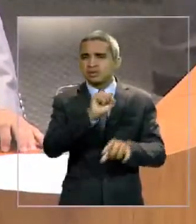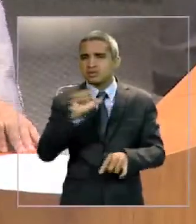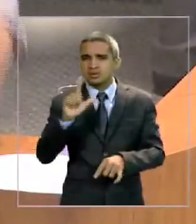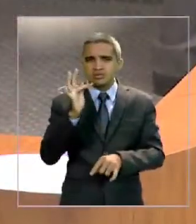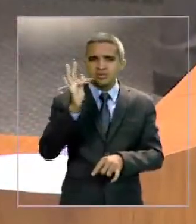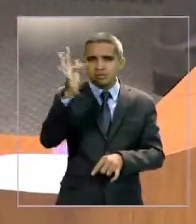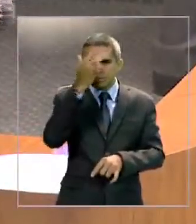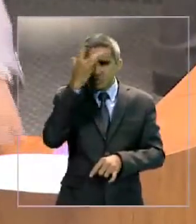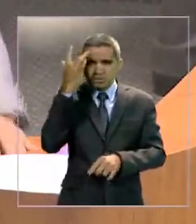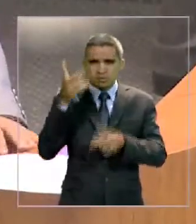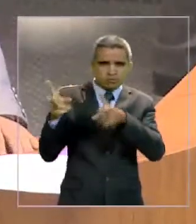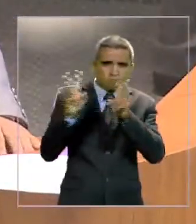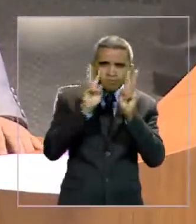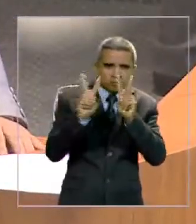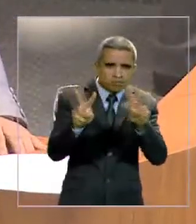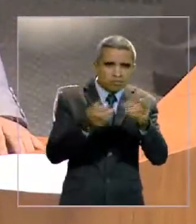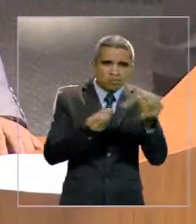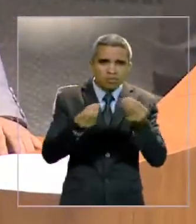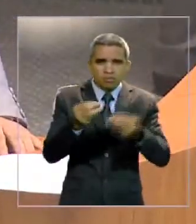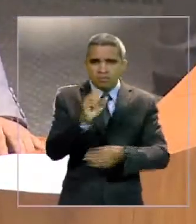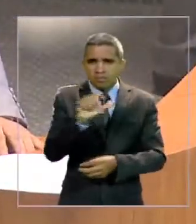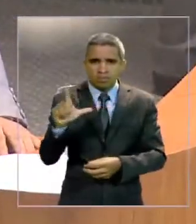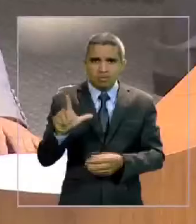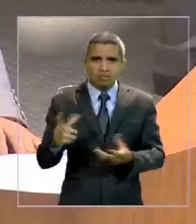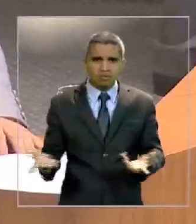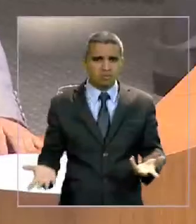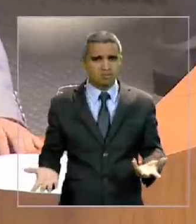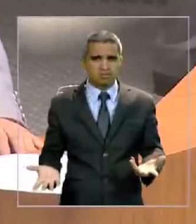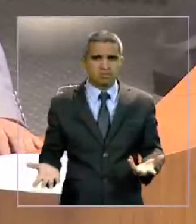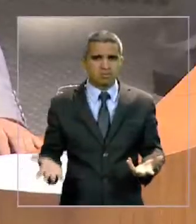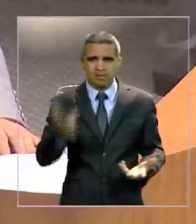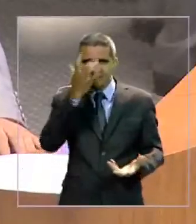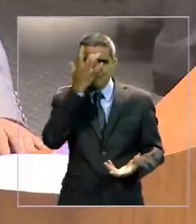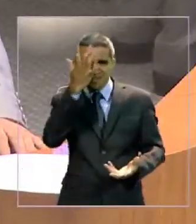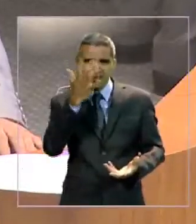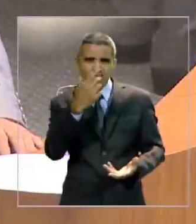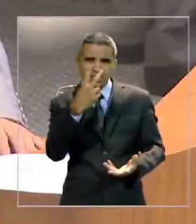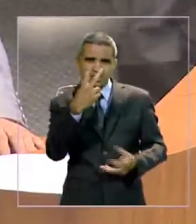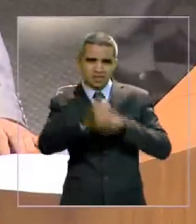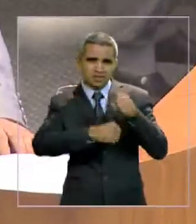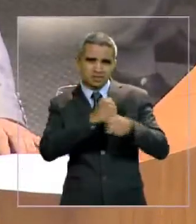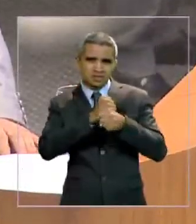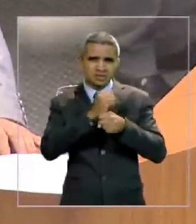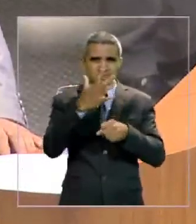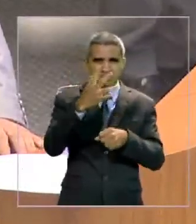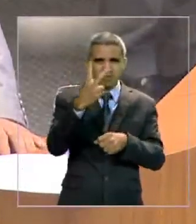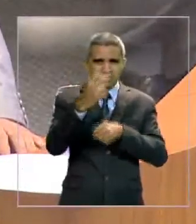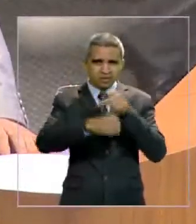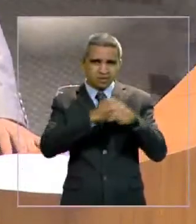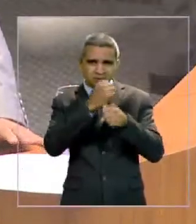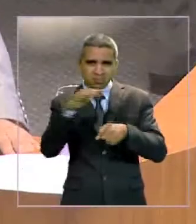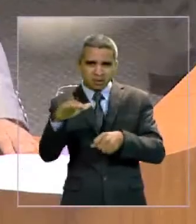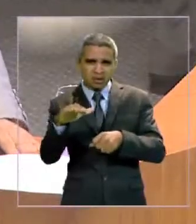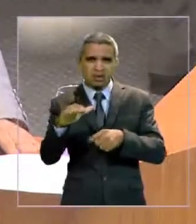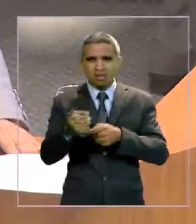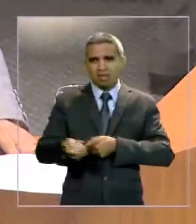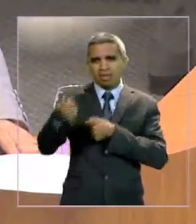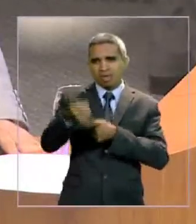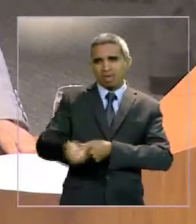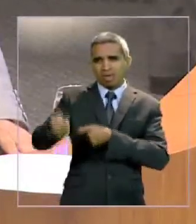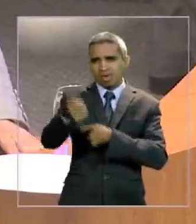autismo. Senhoras e senhores, não é nenhum pedido de favor. Senhor presidente, já terminou nossos 3 minutos?